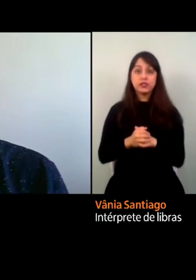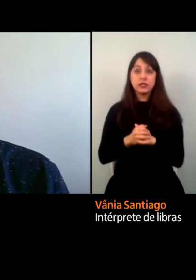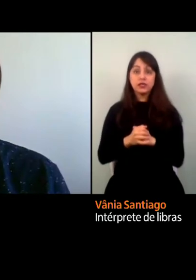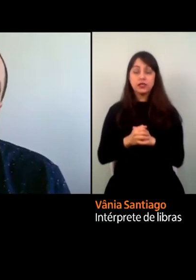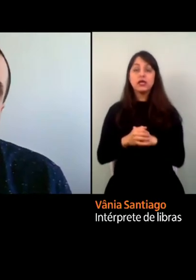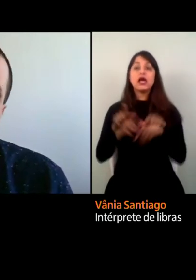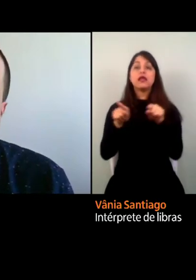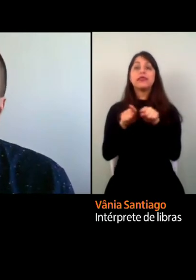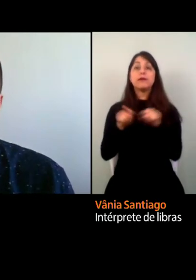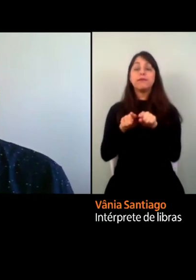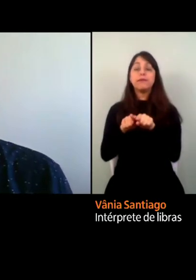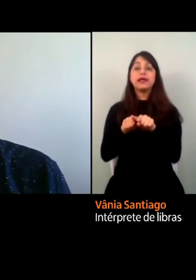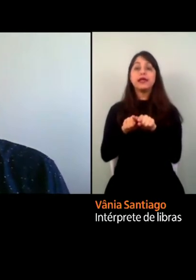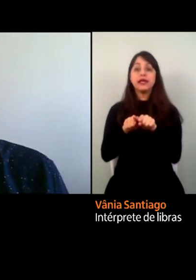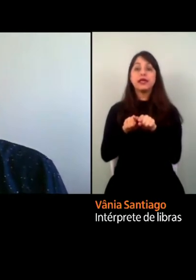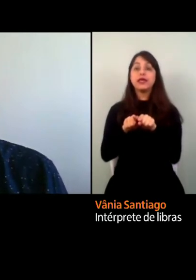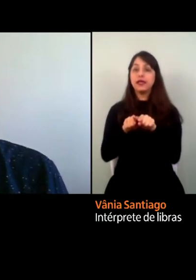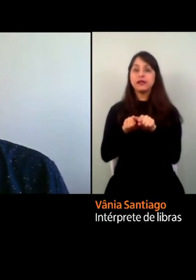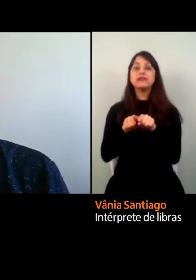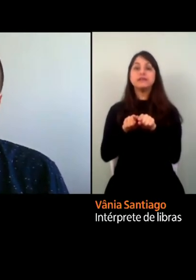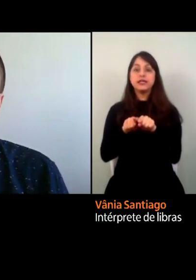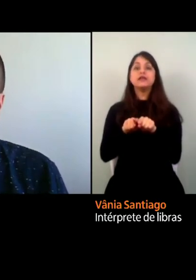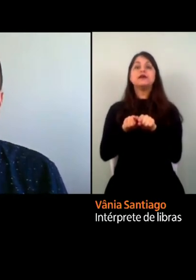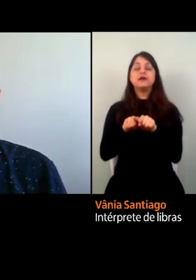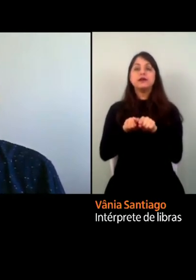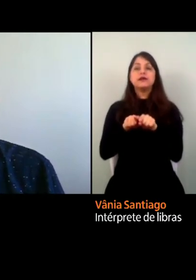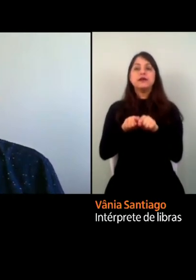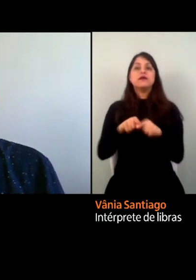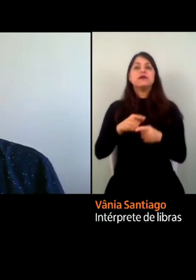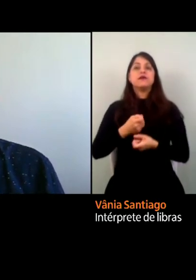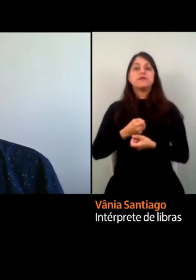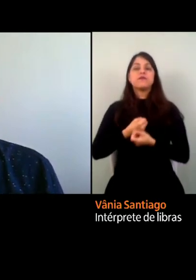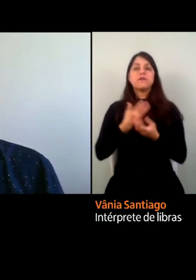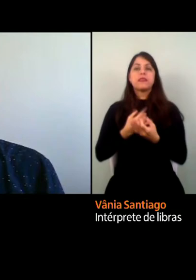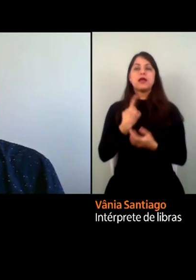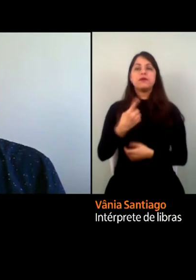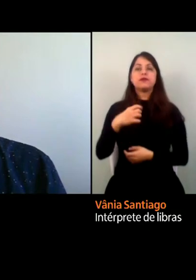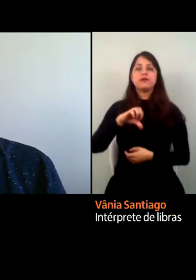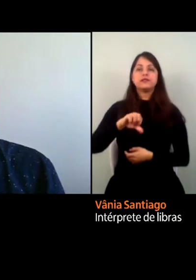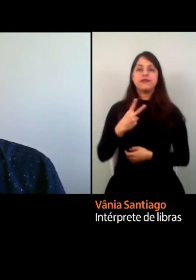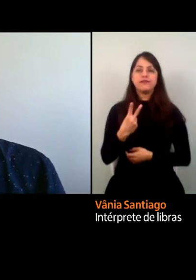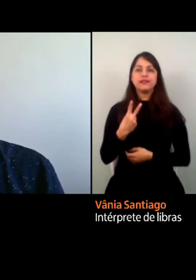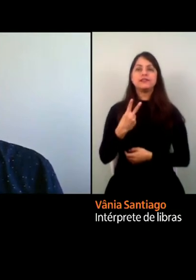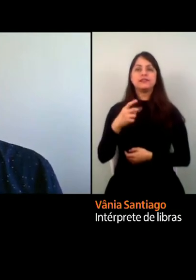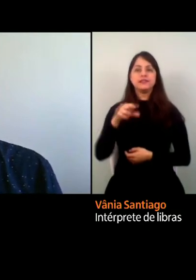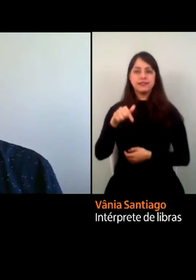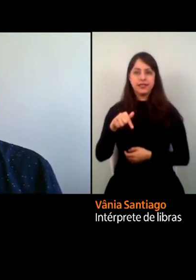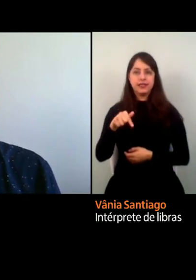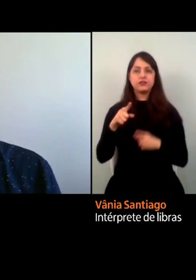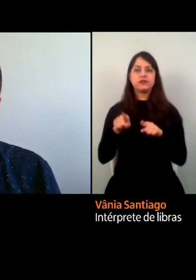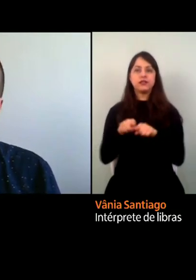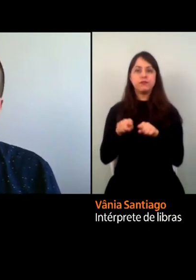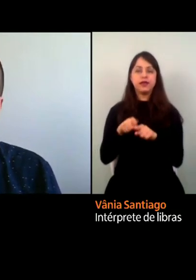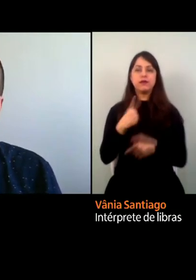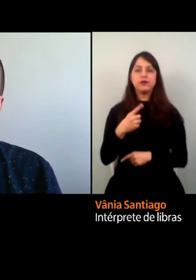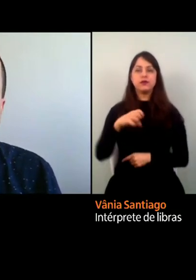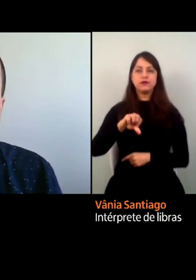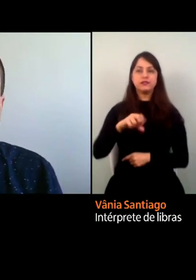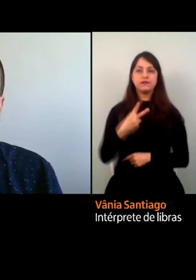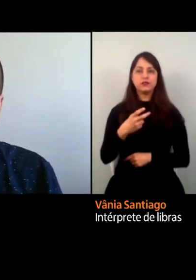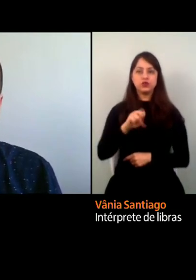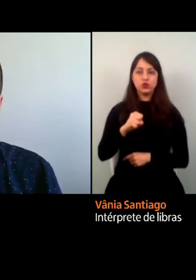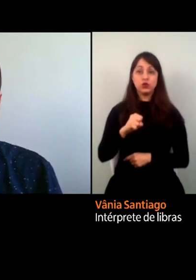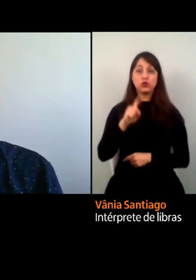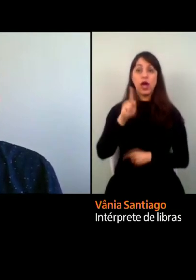de 1927 e 1928, sobretudo, foram feitos como operações